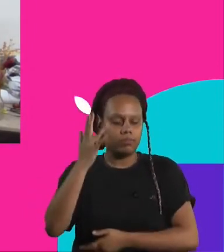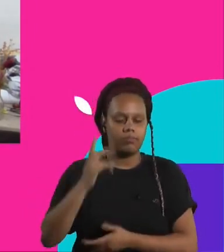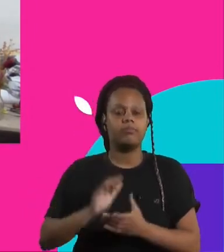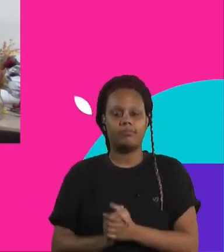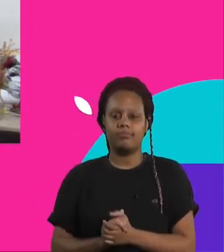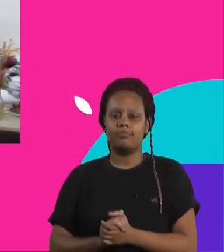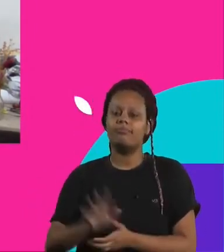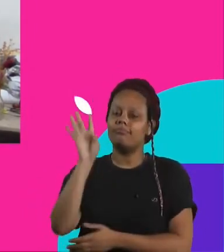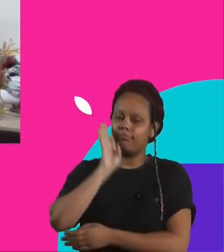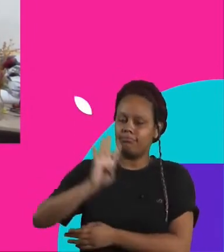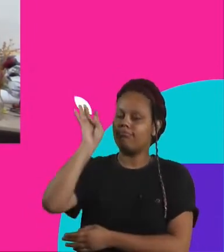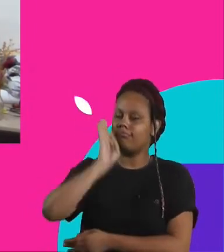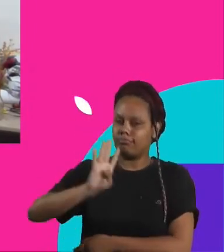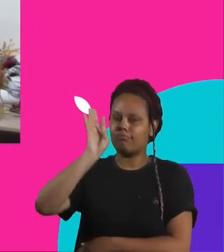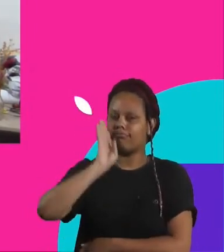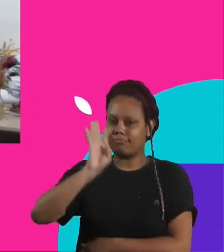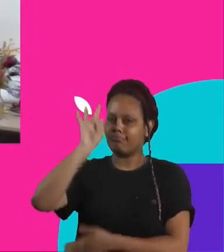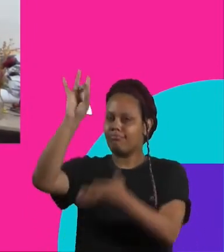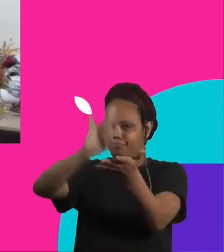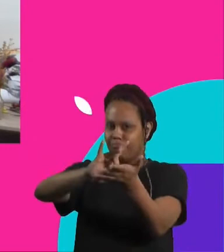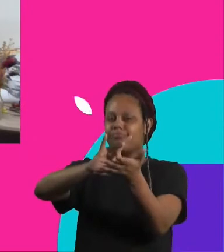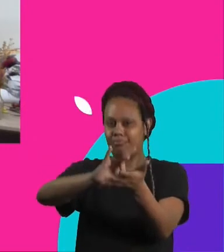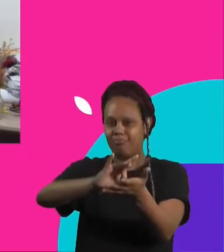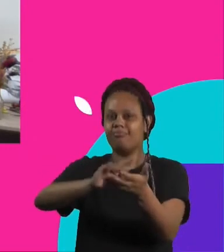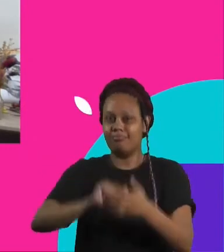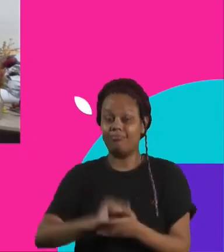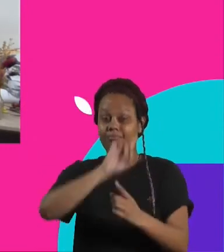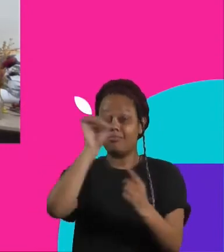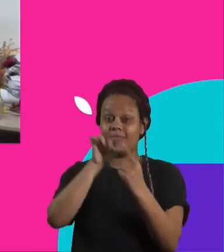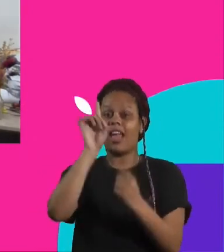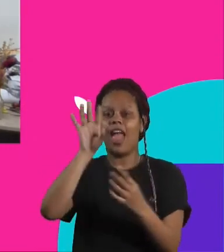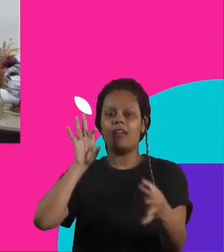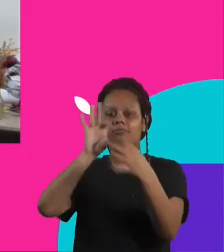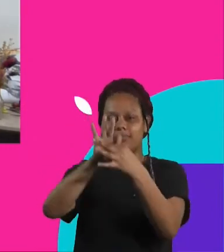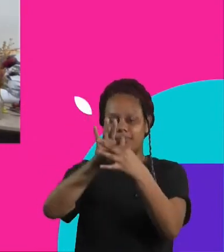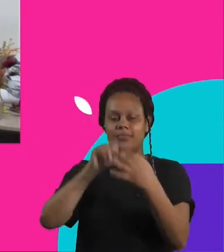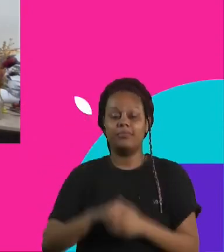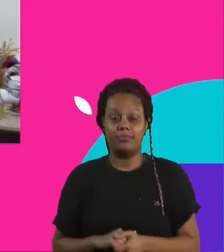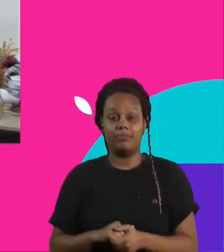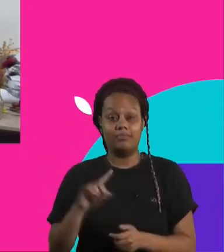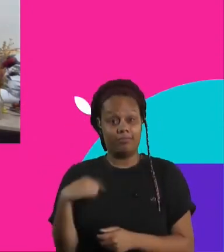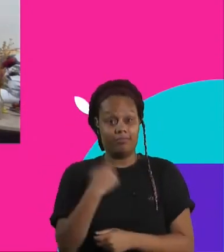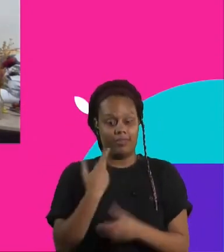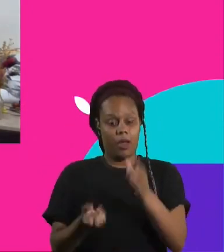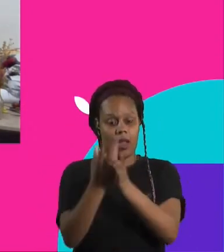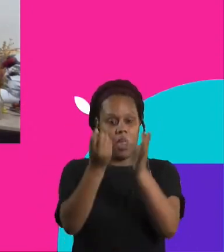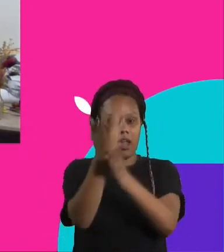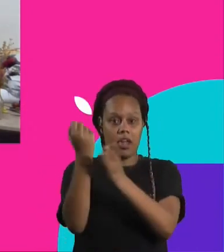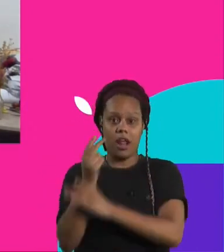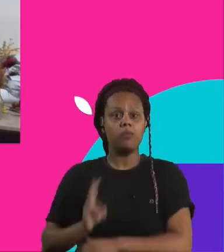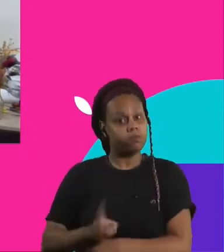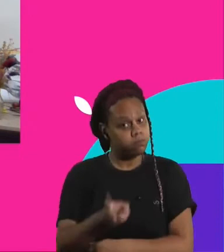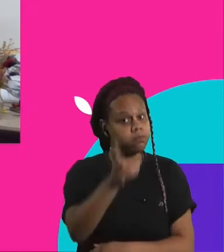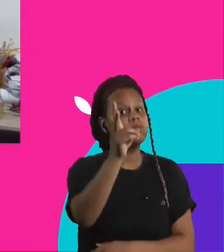Legal, com certeza a gente vai, né? Com Um certeza, um com dos certeza. objetivos aí é a conexão, né? Com certeza a gente vai criar isso, vai manter isso